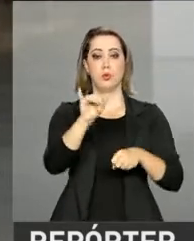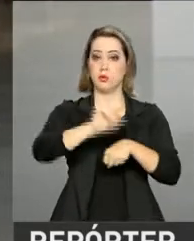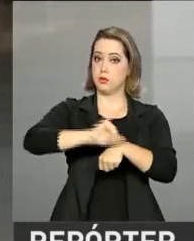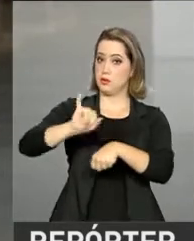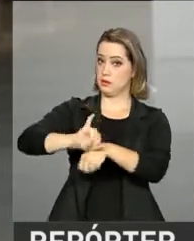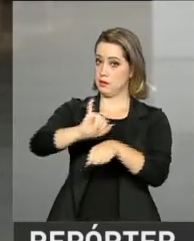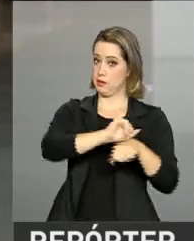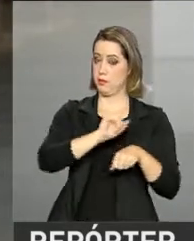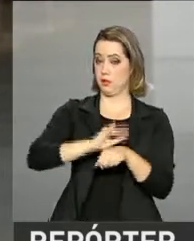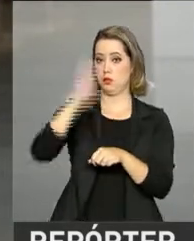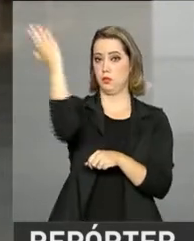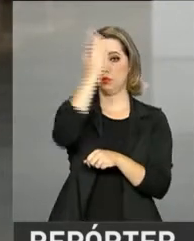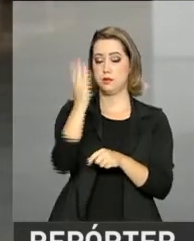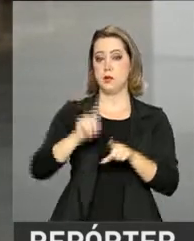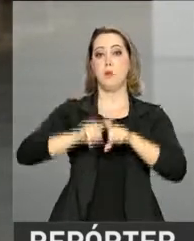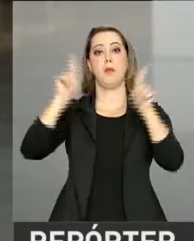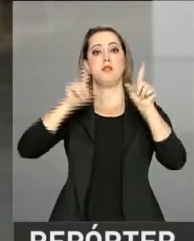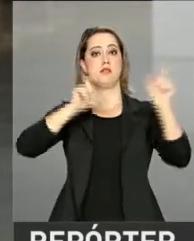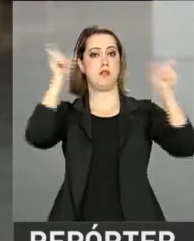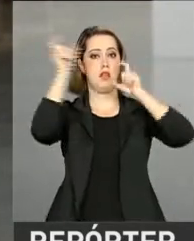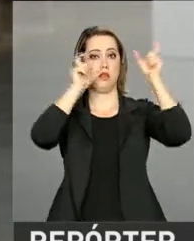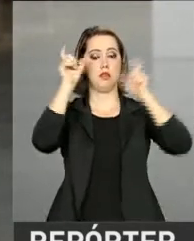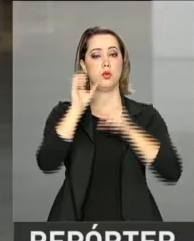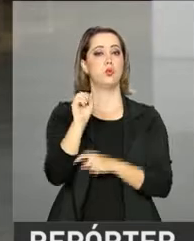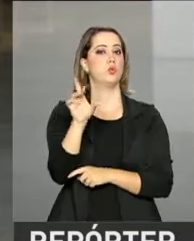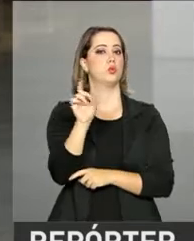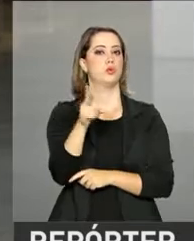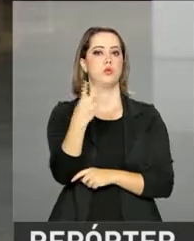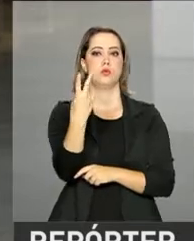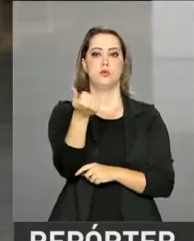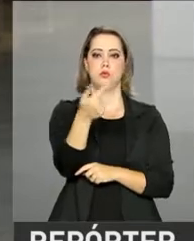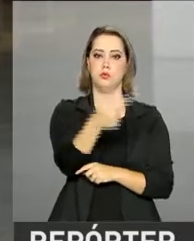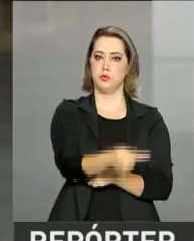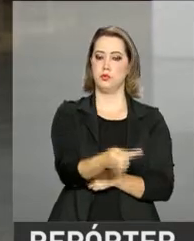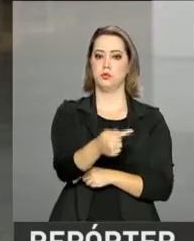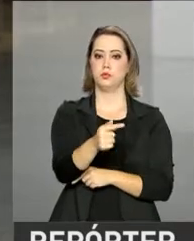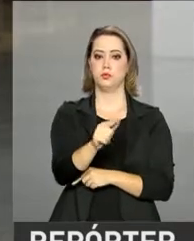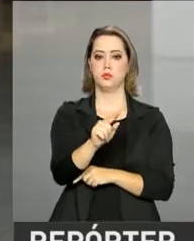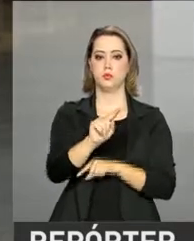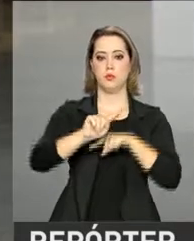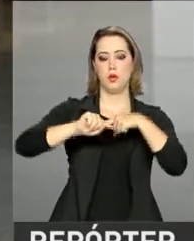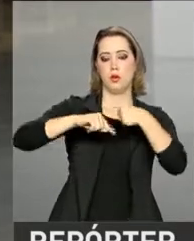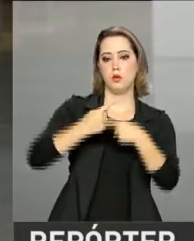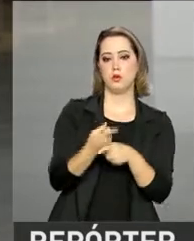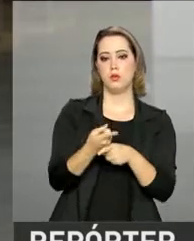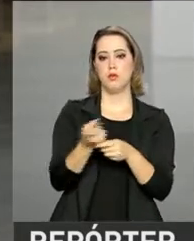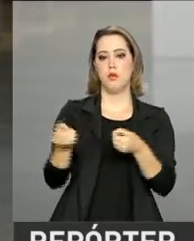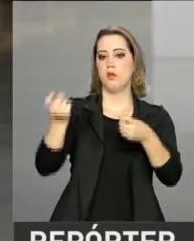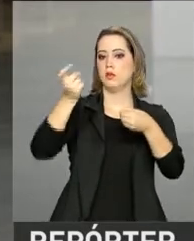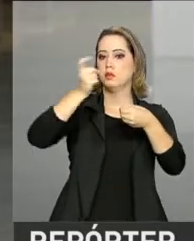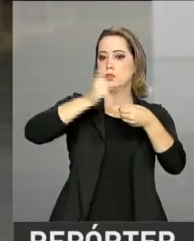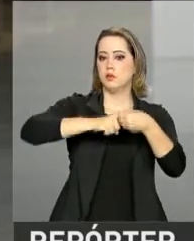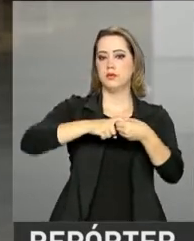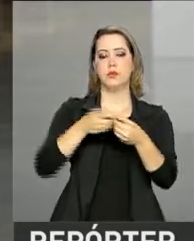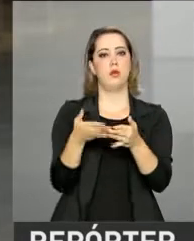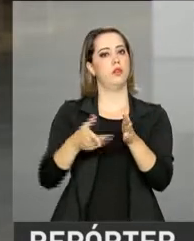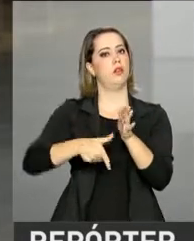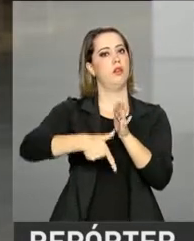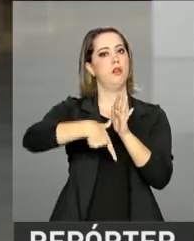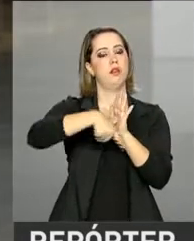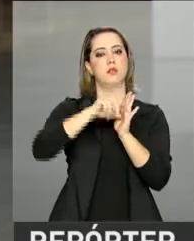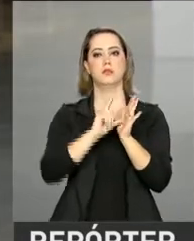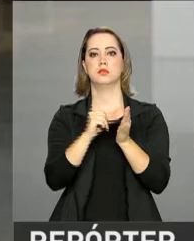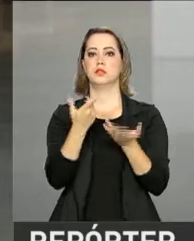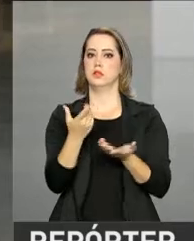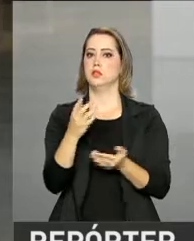brasil mas atenção só para o ano de 2017 a partir do ano que vem voltam os valores que eram praticados